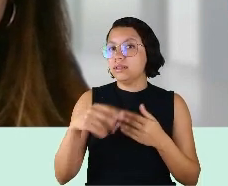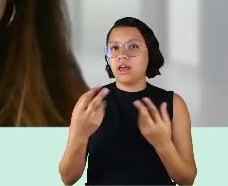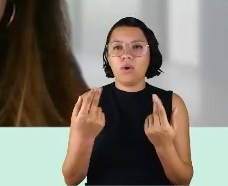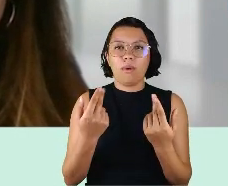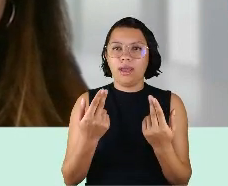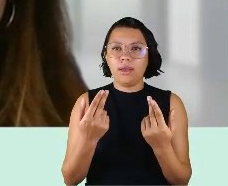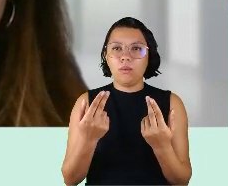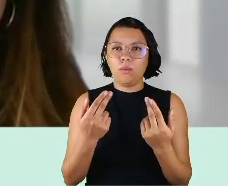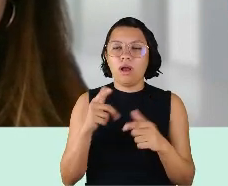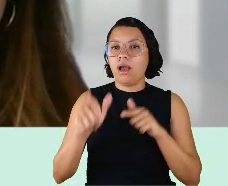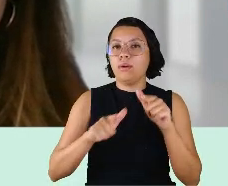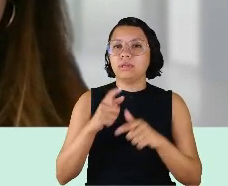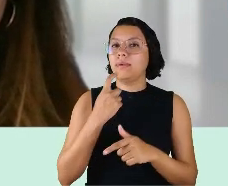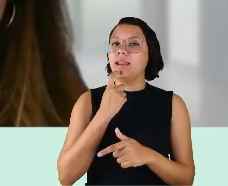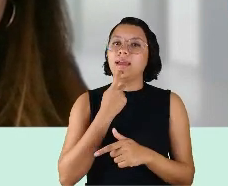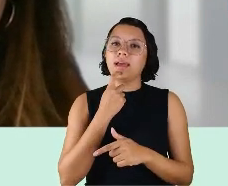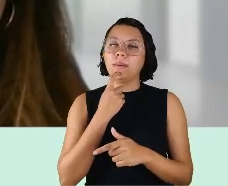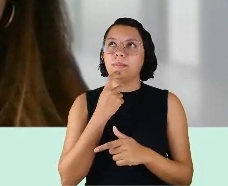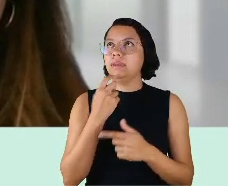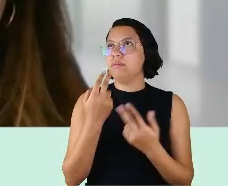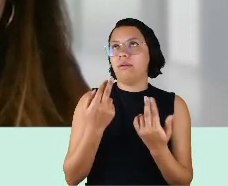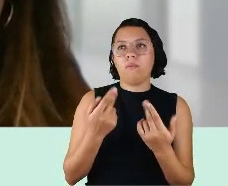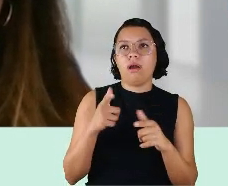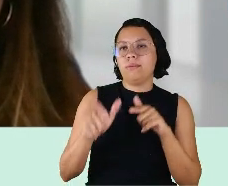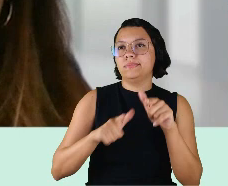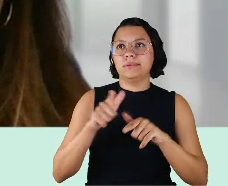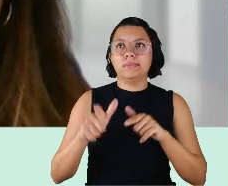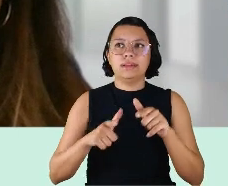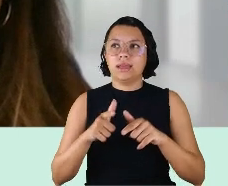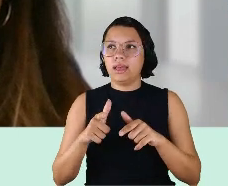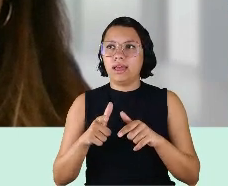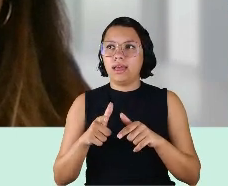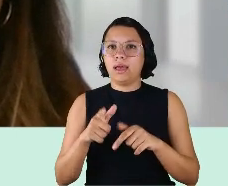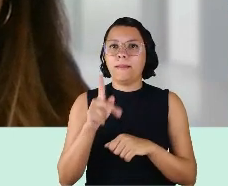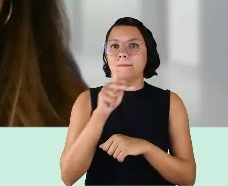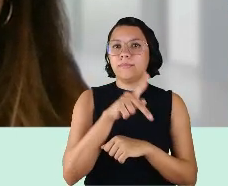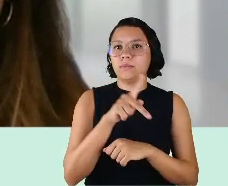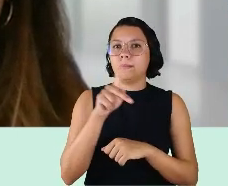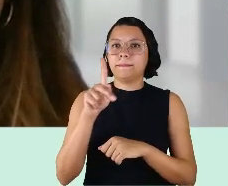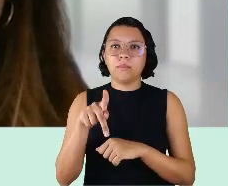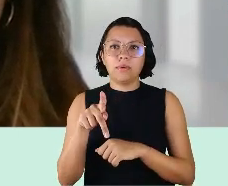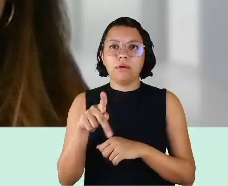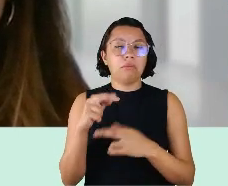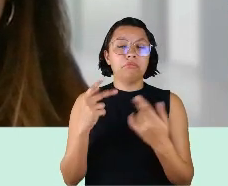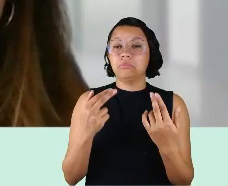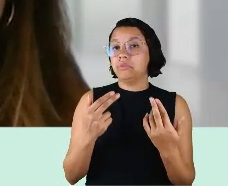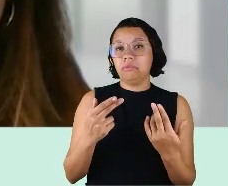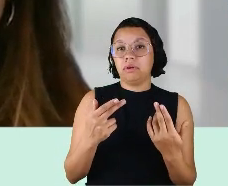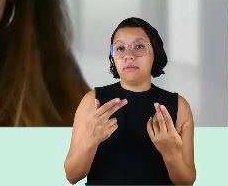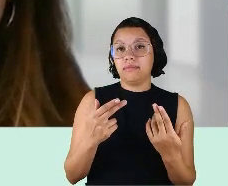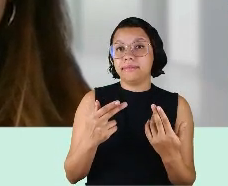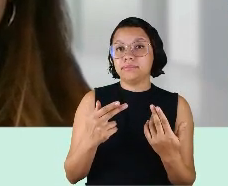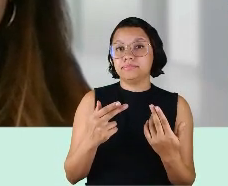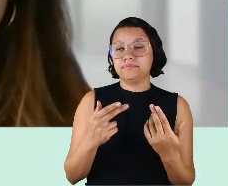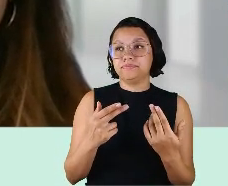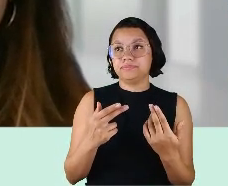é igual trabalhar em Campinas, como não é igual trabalhar em Ponta Porã, como não é